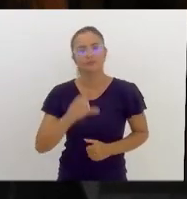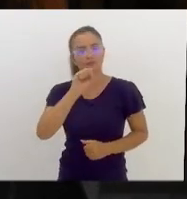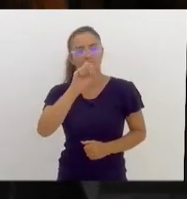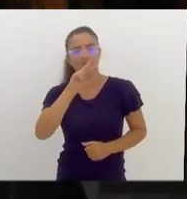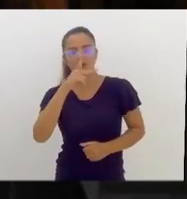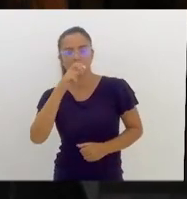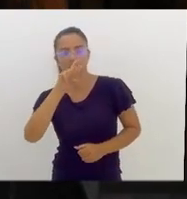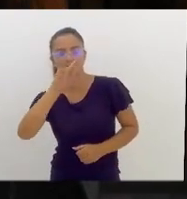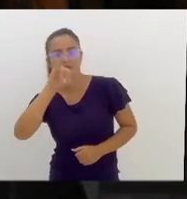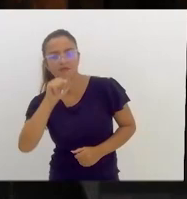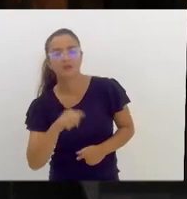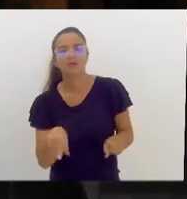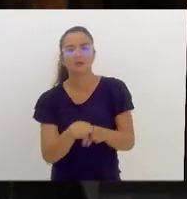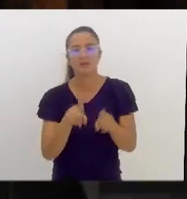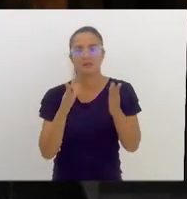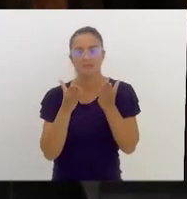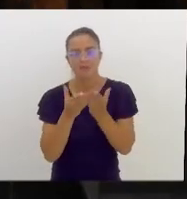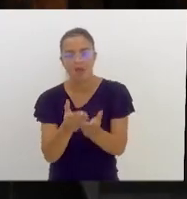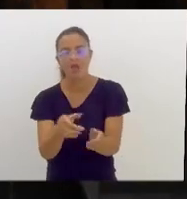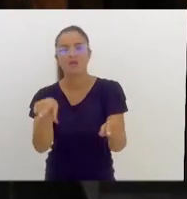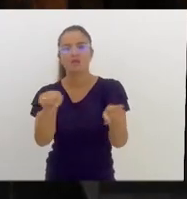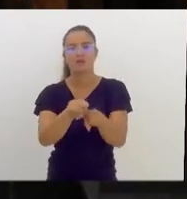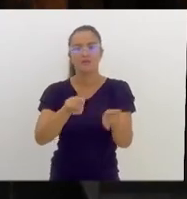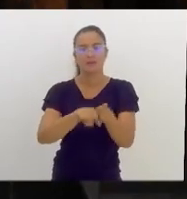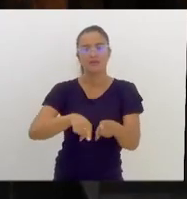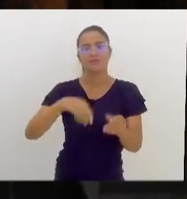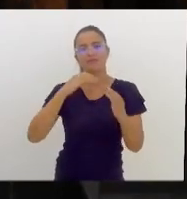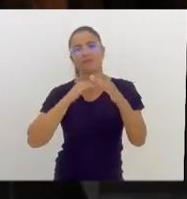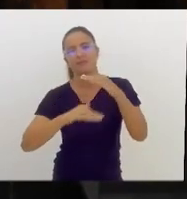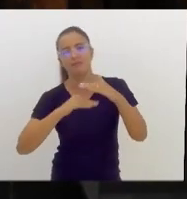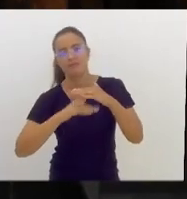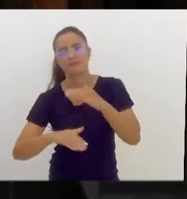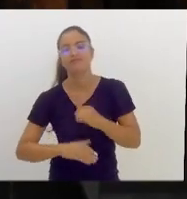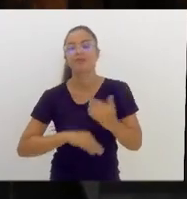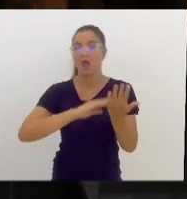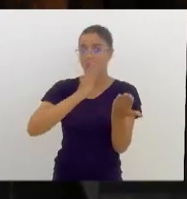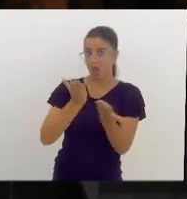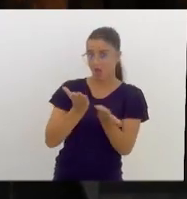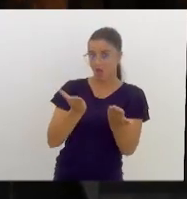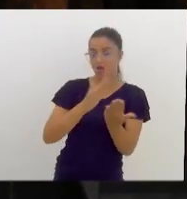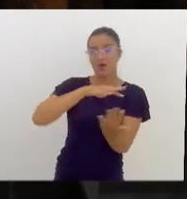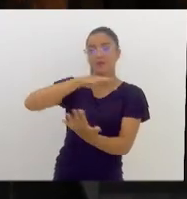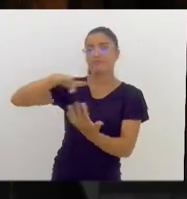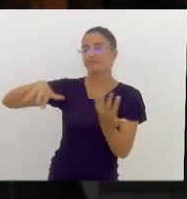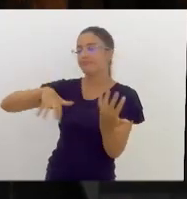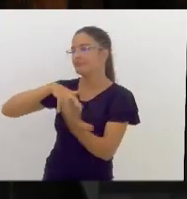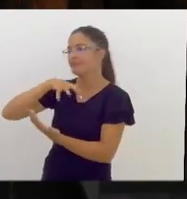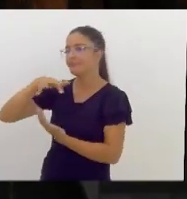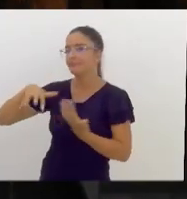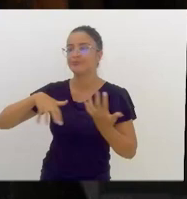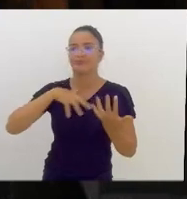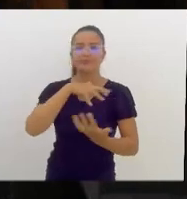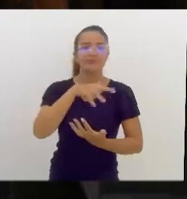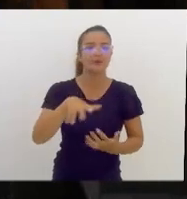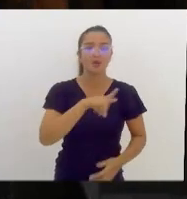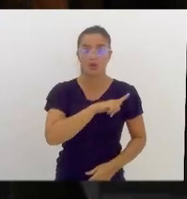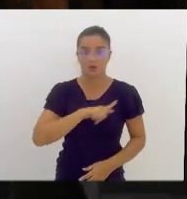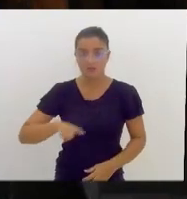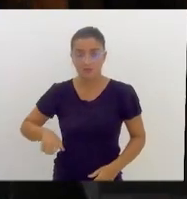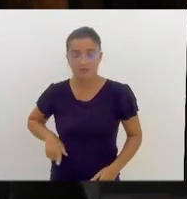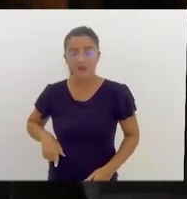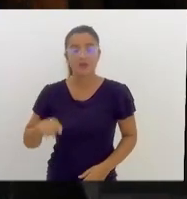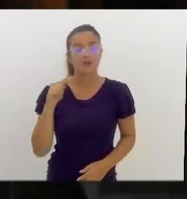barca, quanto com o metrô. O resultado disso é um sistema em crise, em que o governo só foi intervir